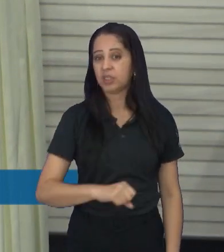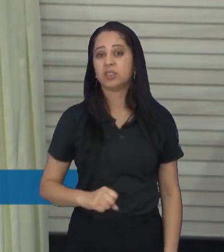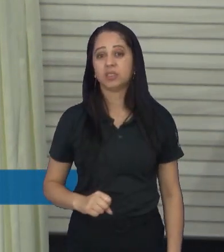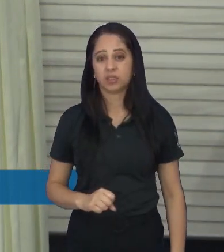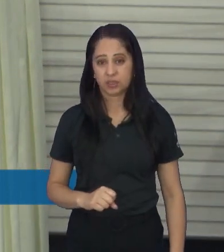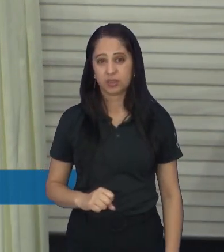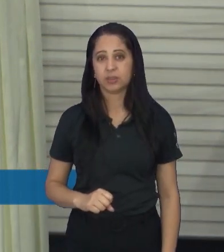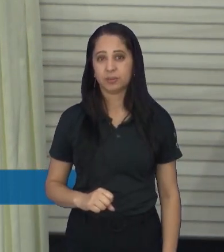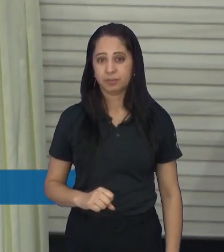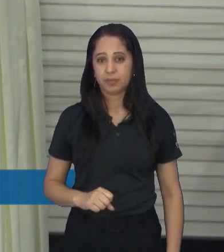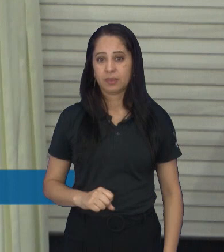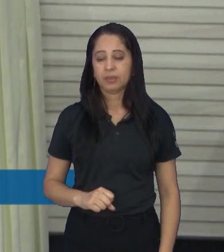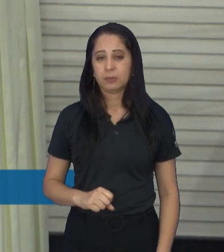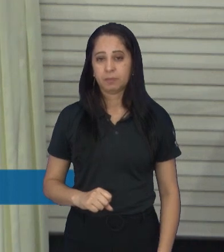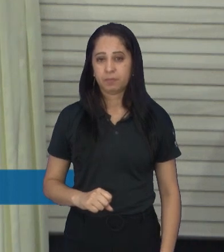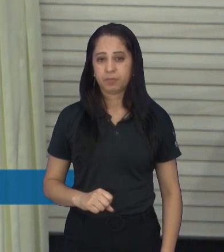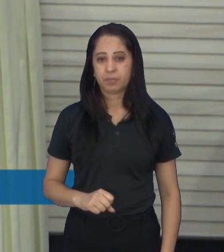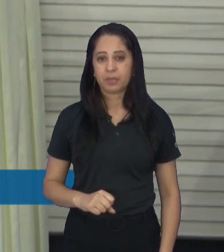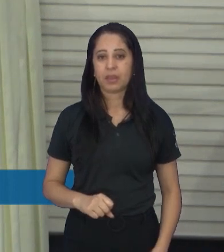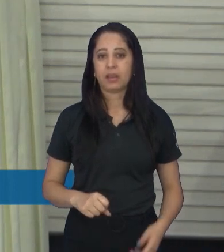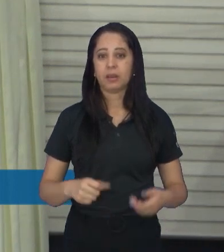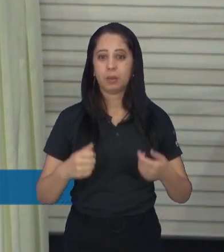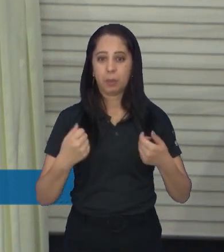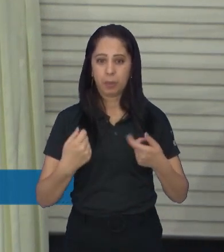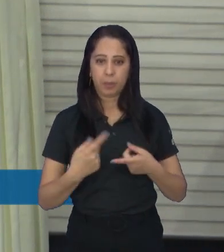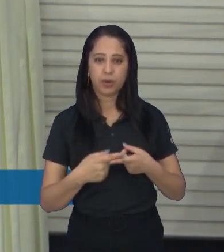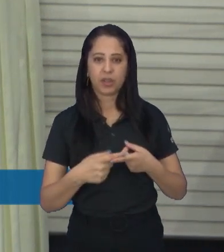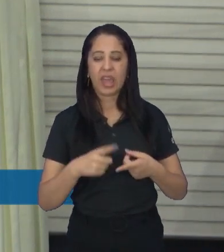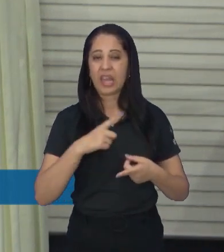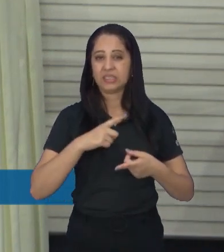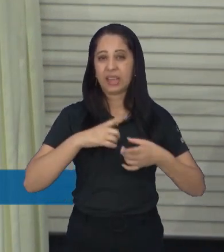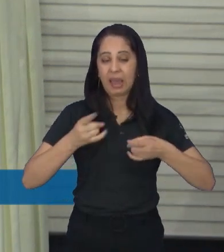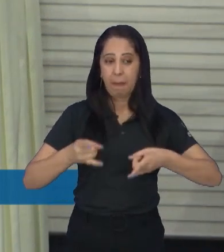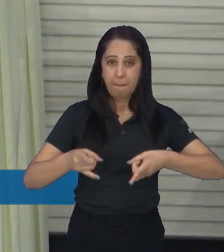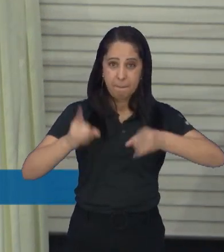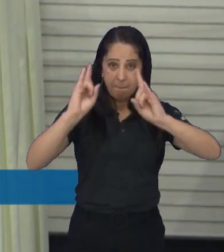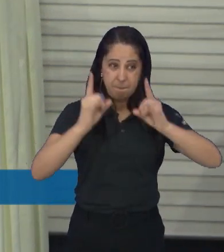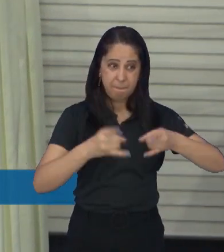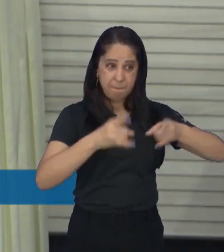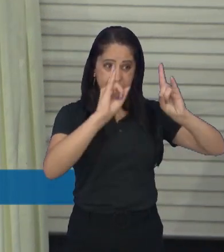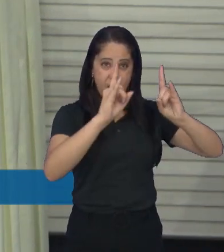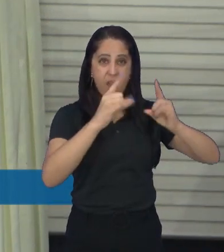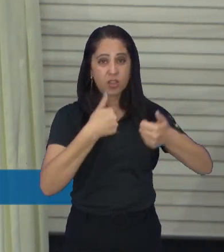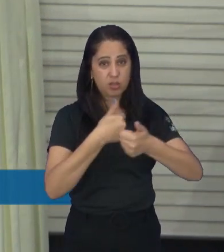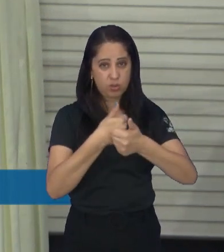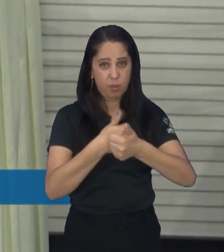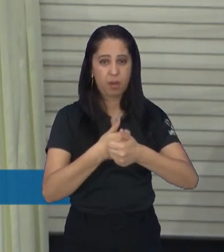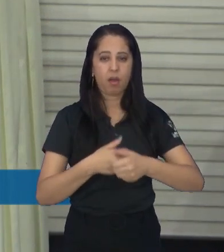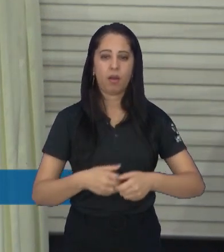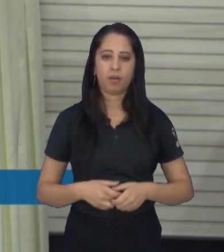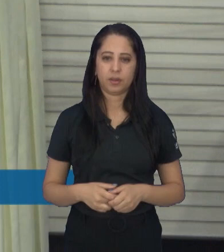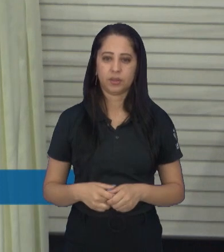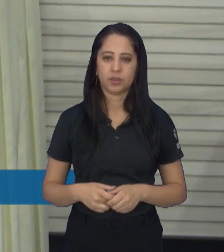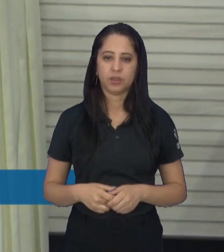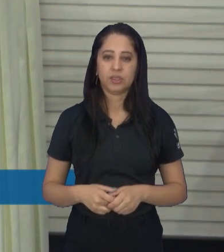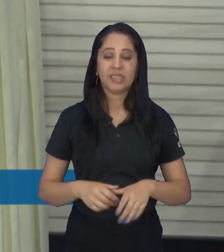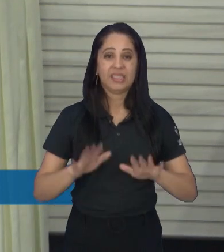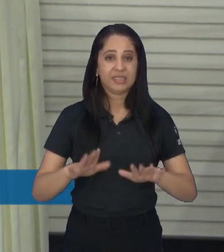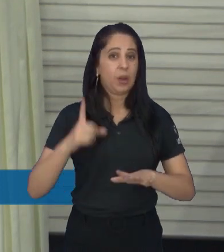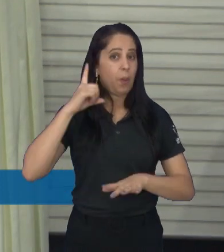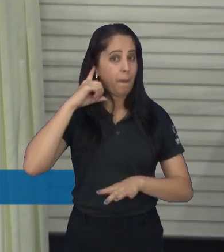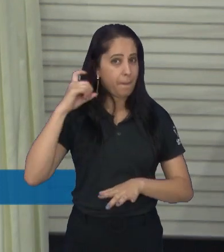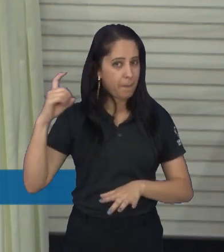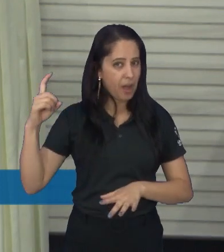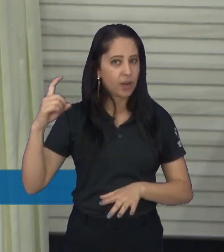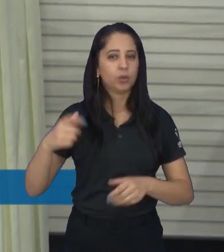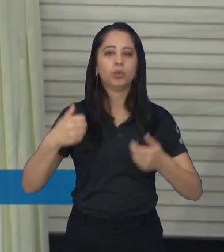mantenha aquela comunidade tem alguns e no entorno Então acho assim que essa questão do barulho ela